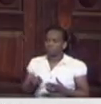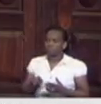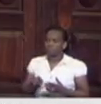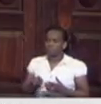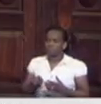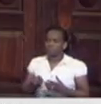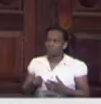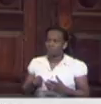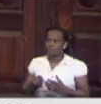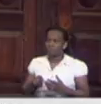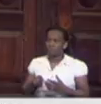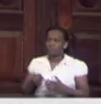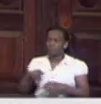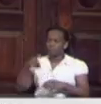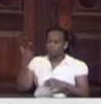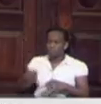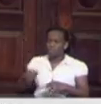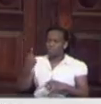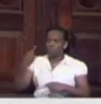a mais um embate